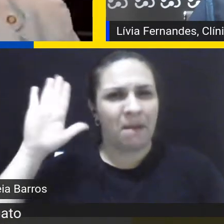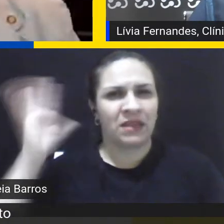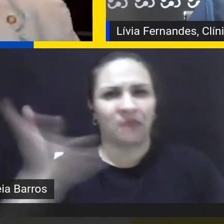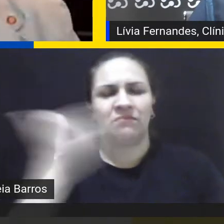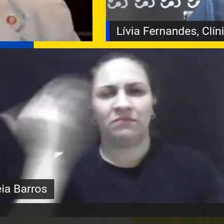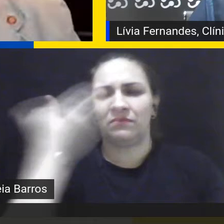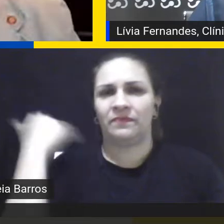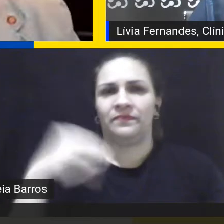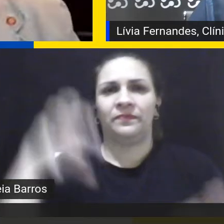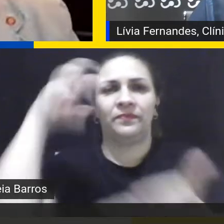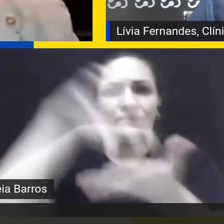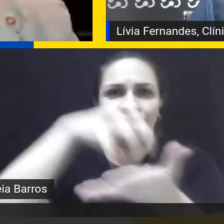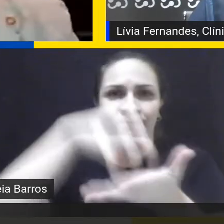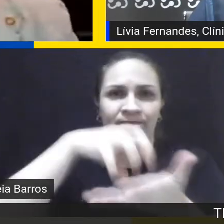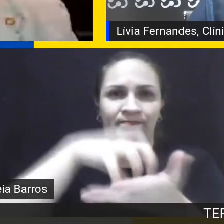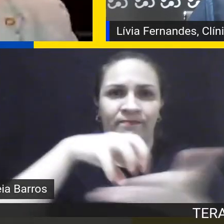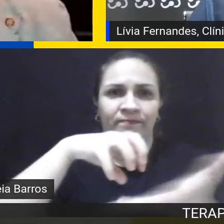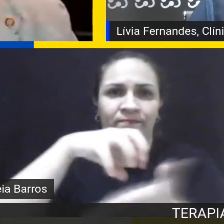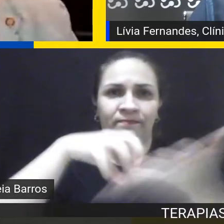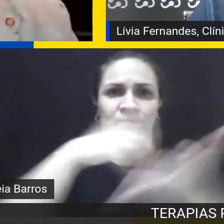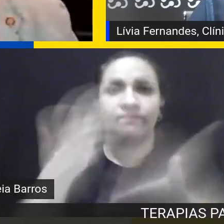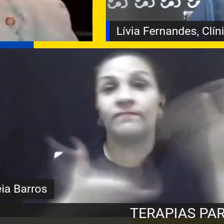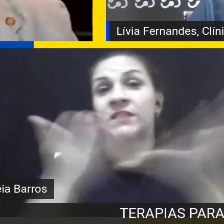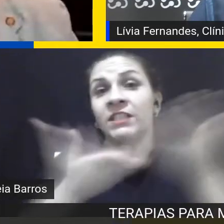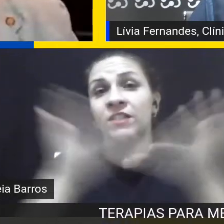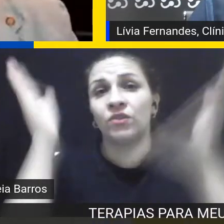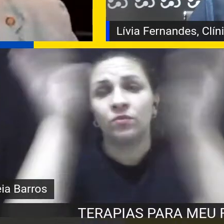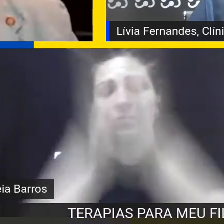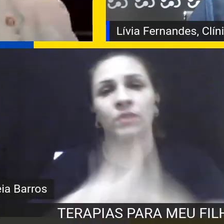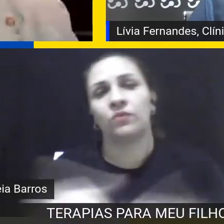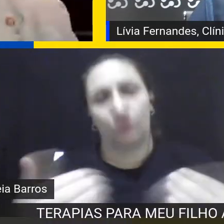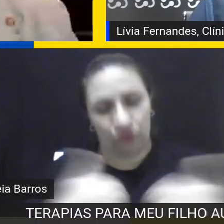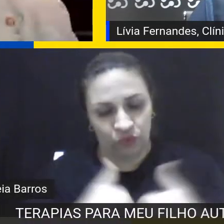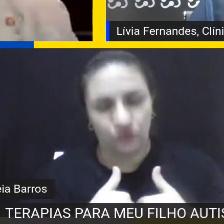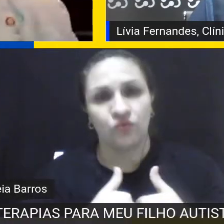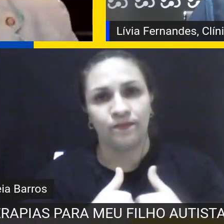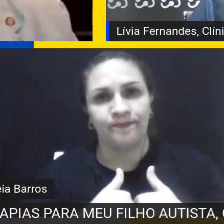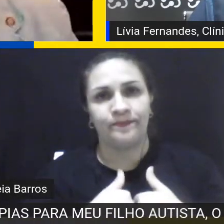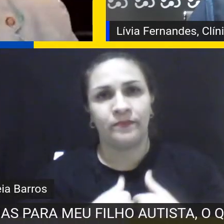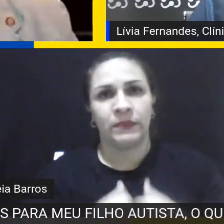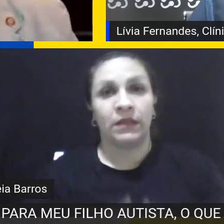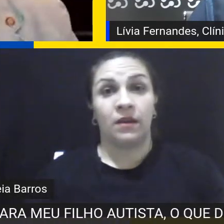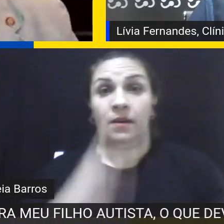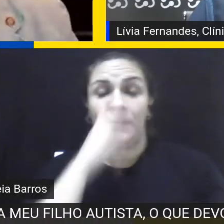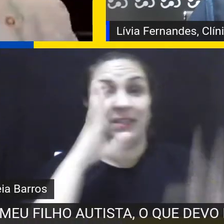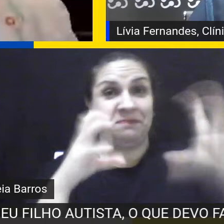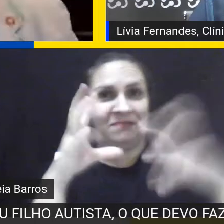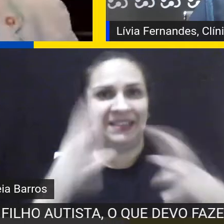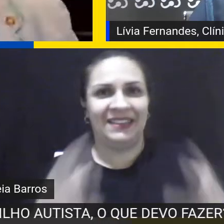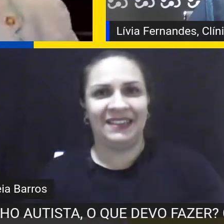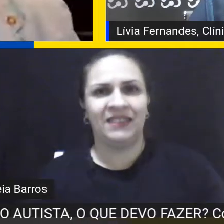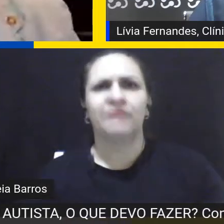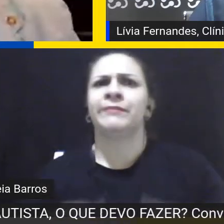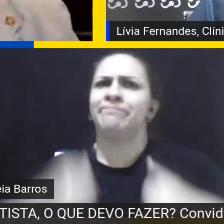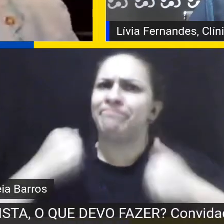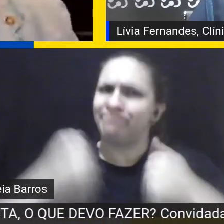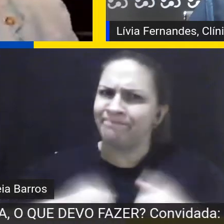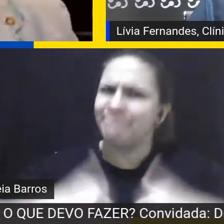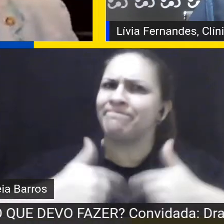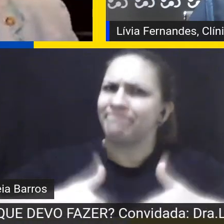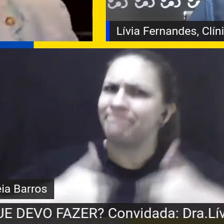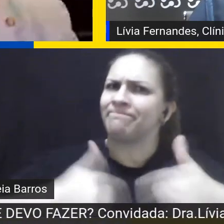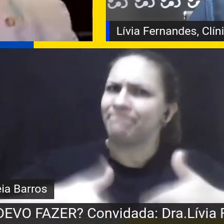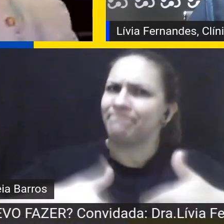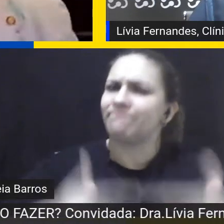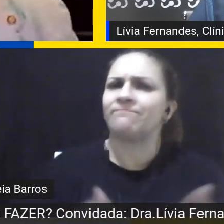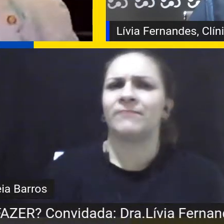centro de referência para atendimento aos autistas. Essa briga é de, digamos assim, passou por vários